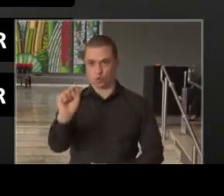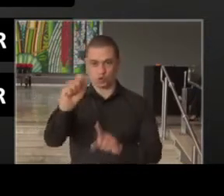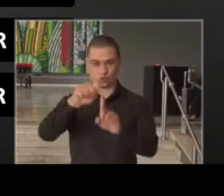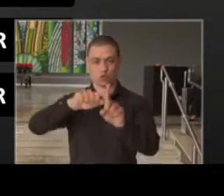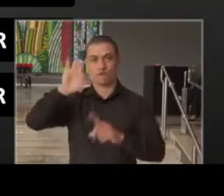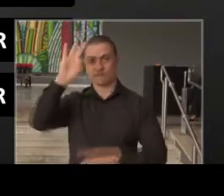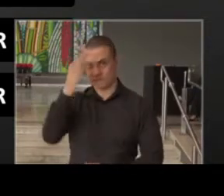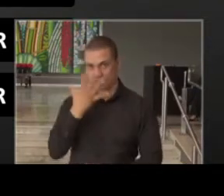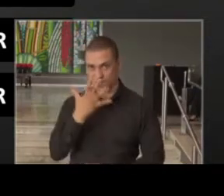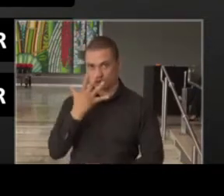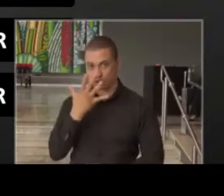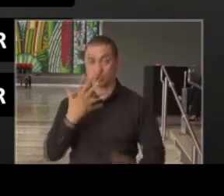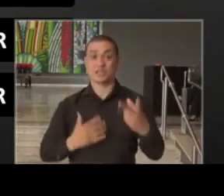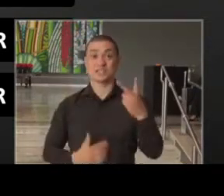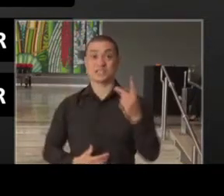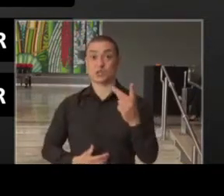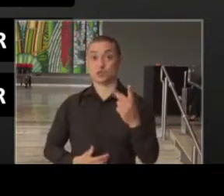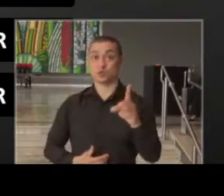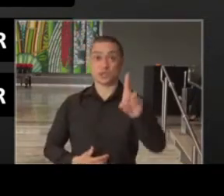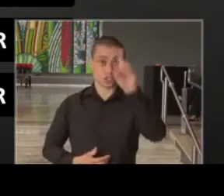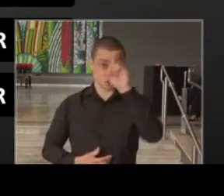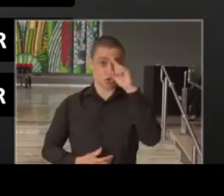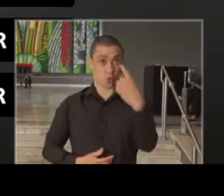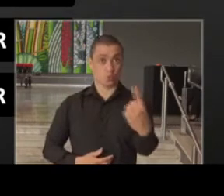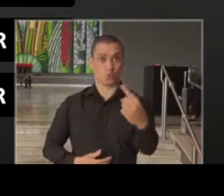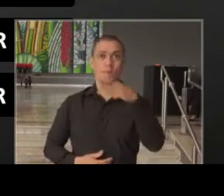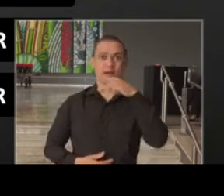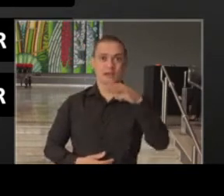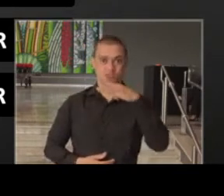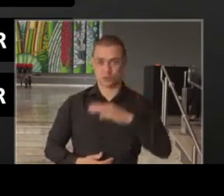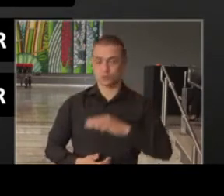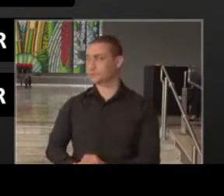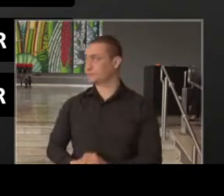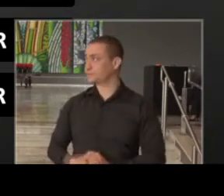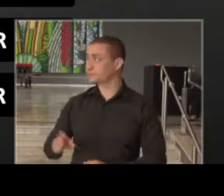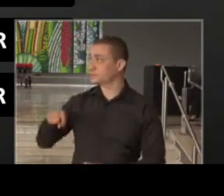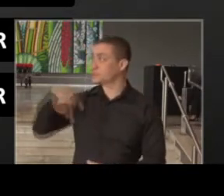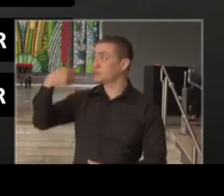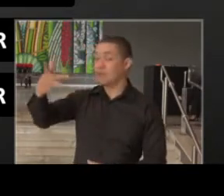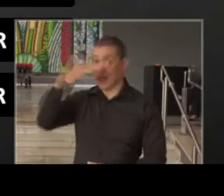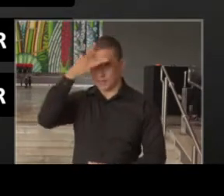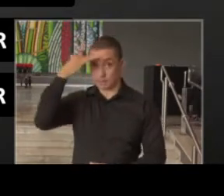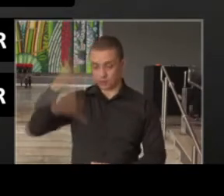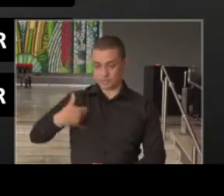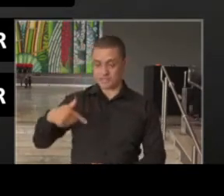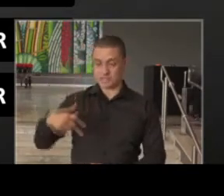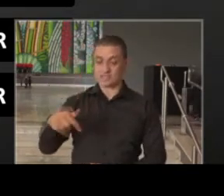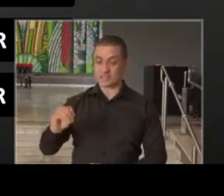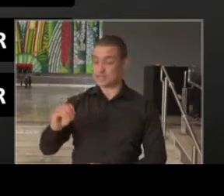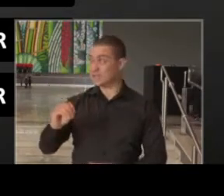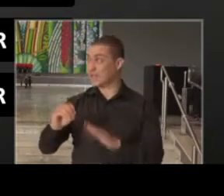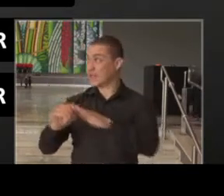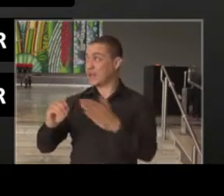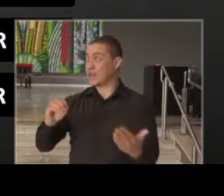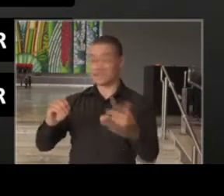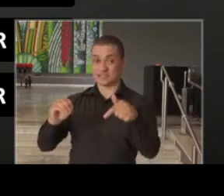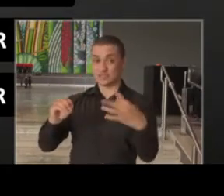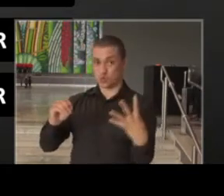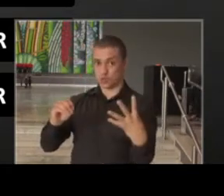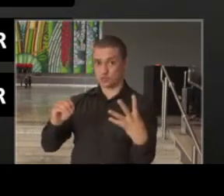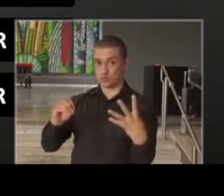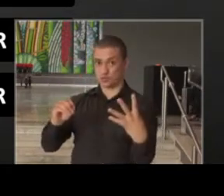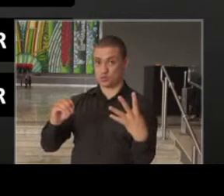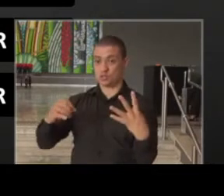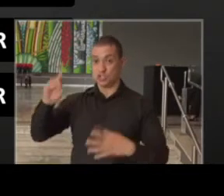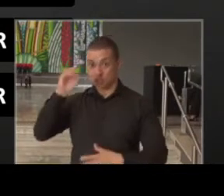fevereiro e a segunda dose em 1º de março. As pessoas com 70 a 74 anos,